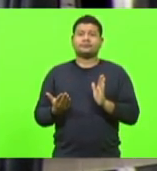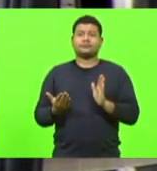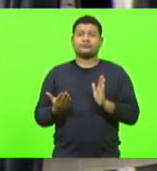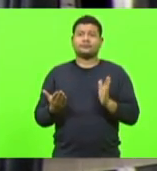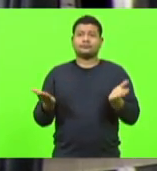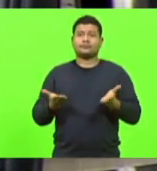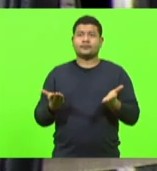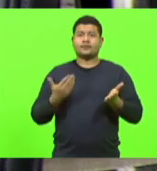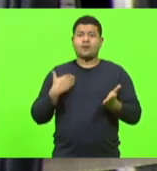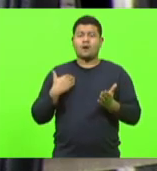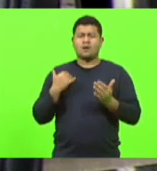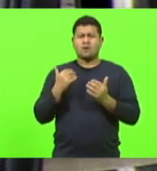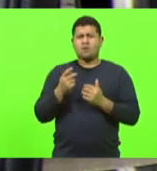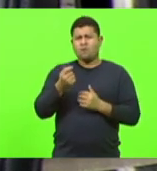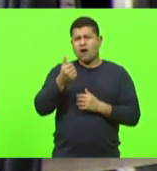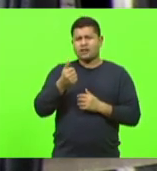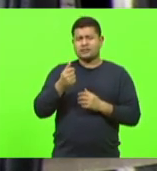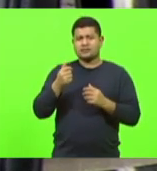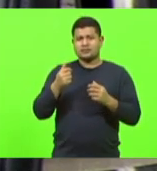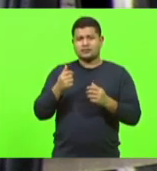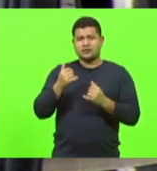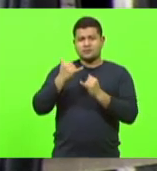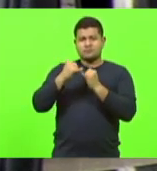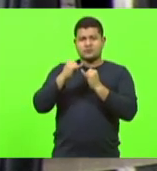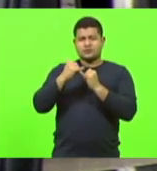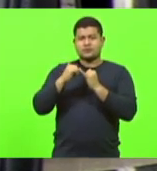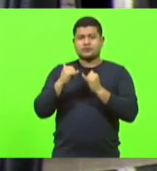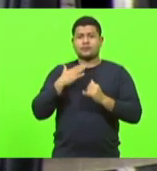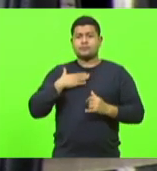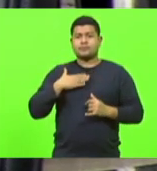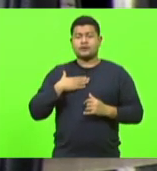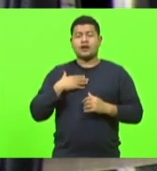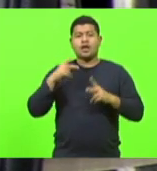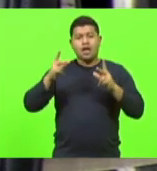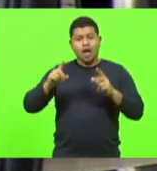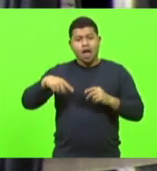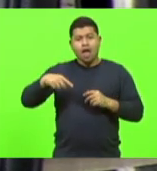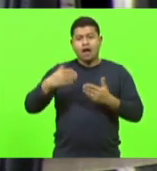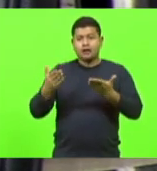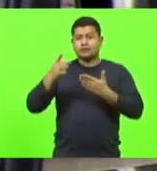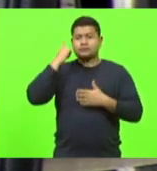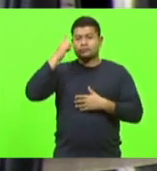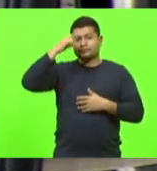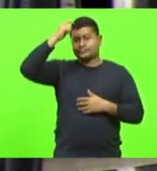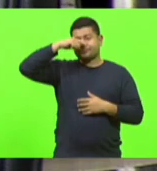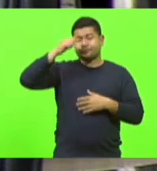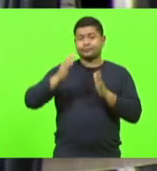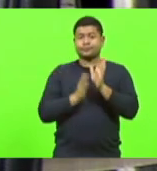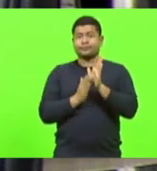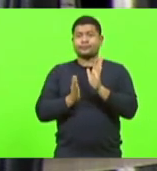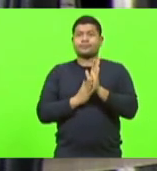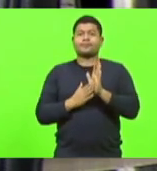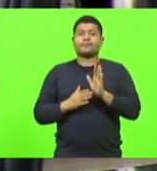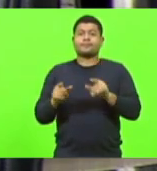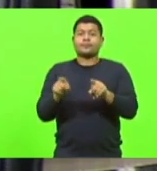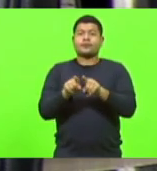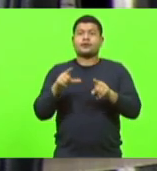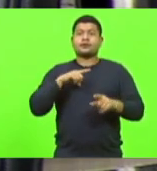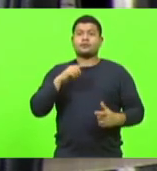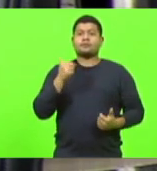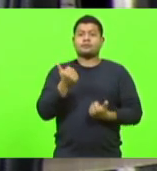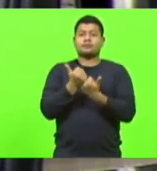aproxima mais da minha e é do deputado Mauricio eskudlark Oi e a proposta o deputado também tem meu